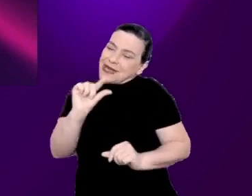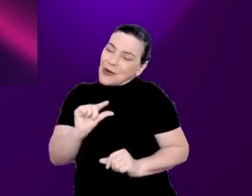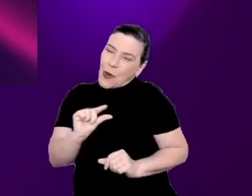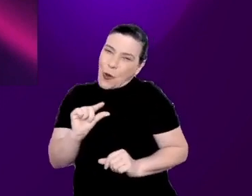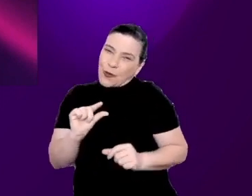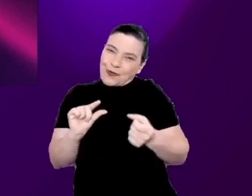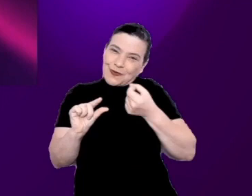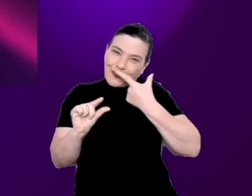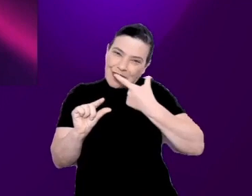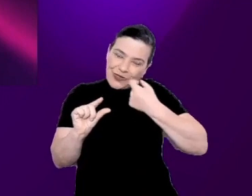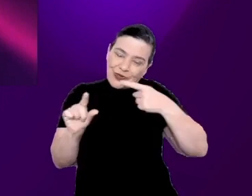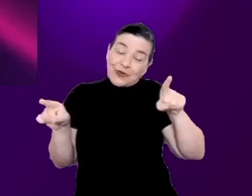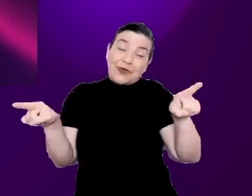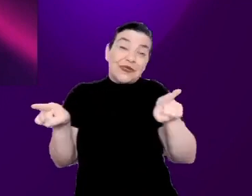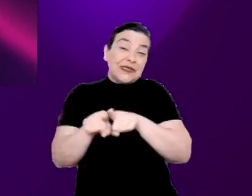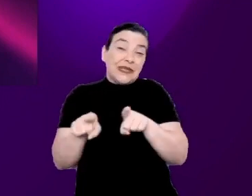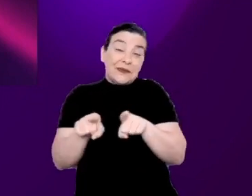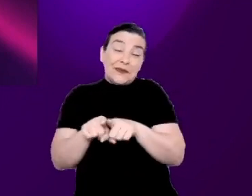possível, com